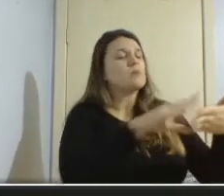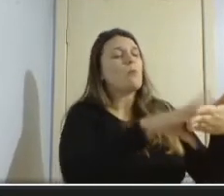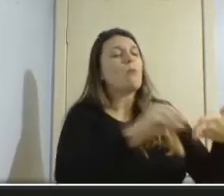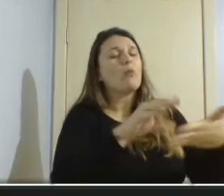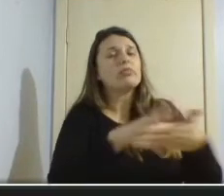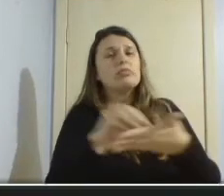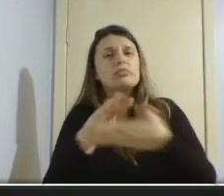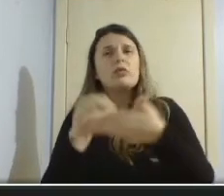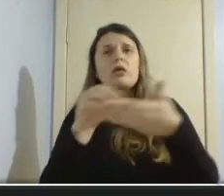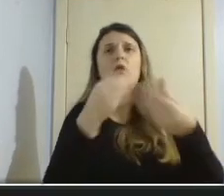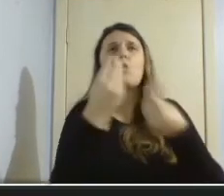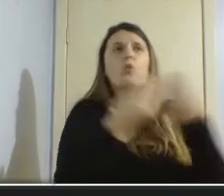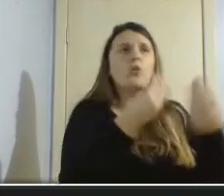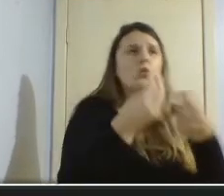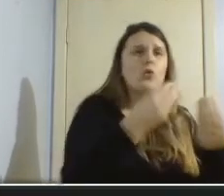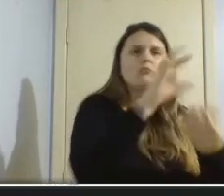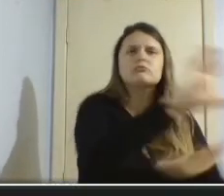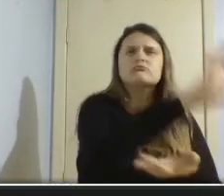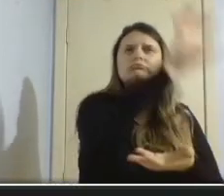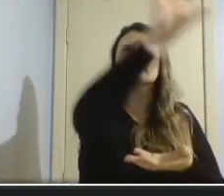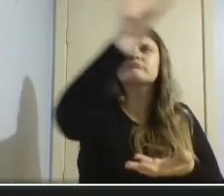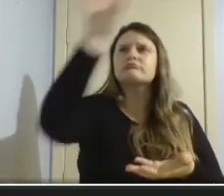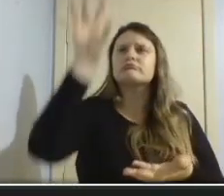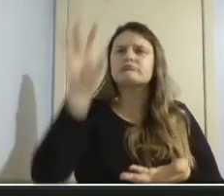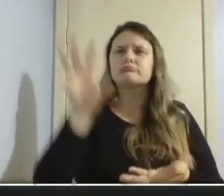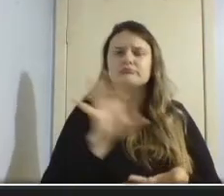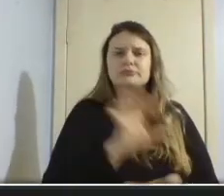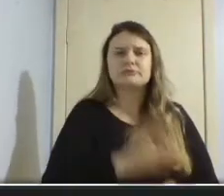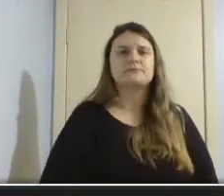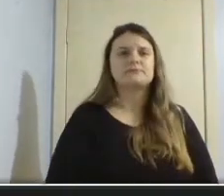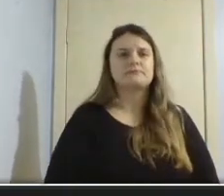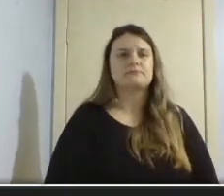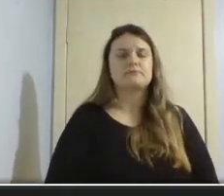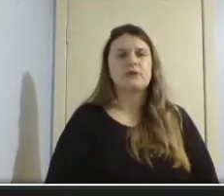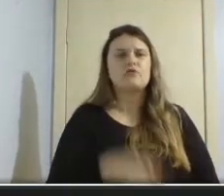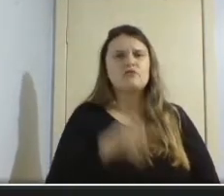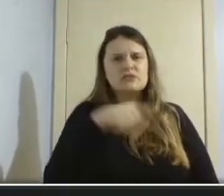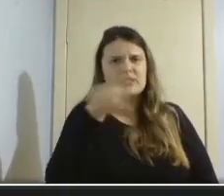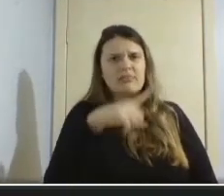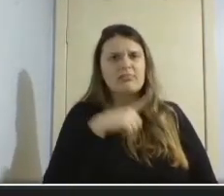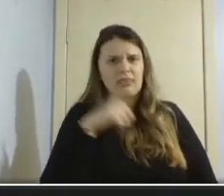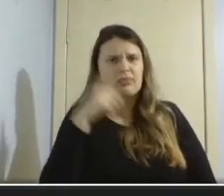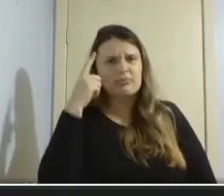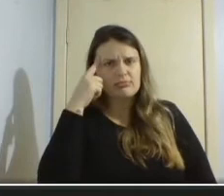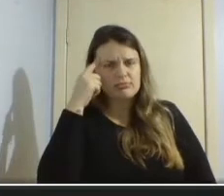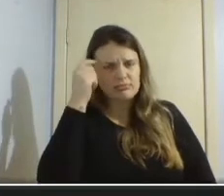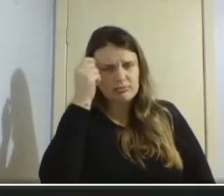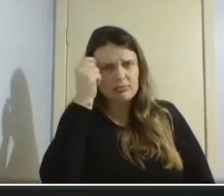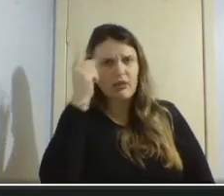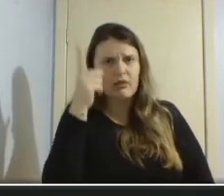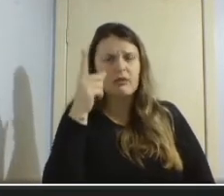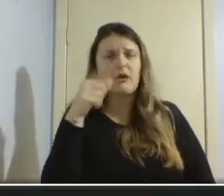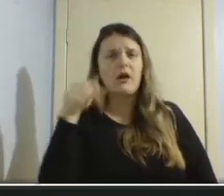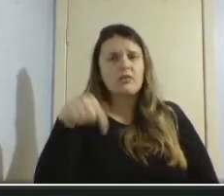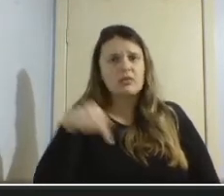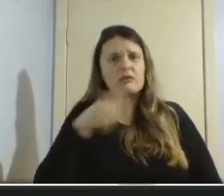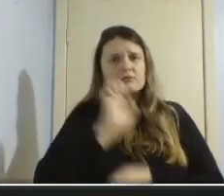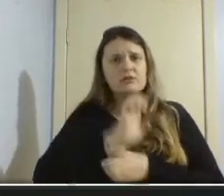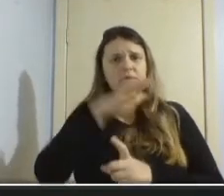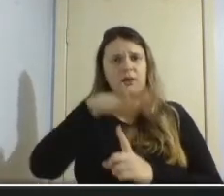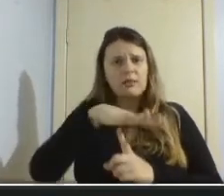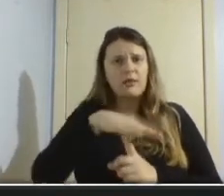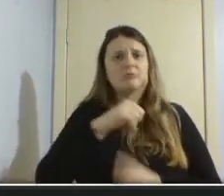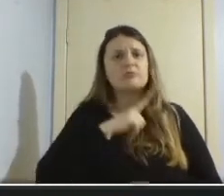municipais. Só para você ter uma ideia, no Paraná, nós temos 6 ecossistemas de inovação